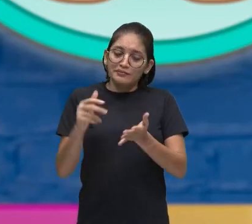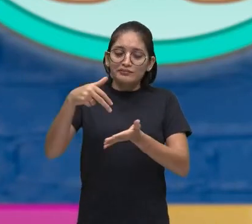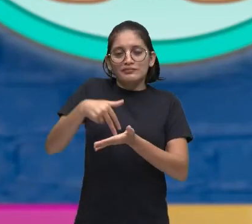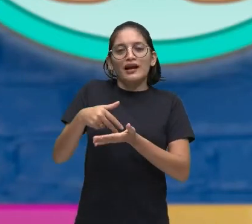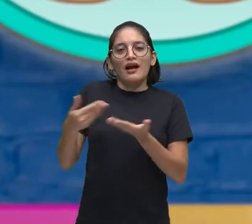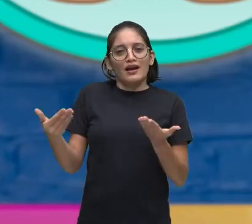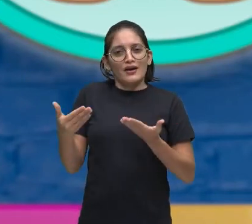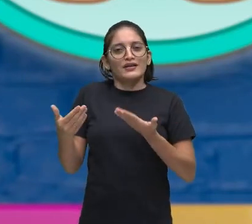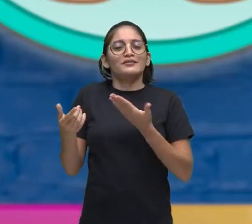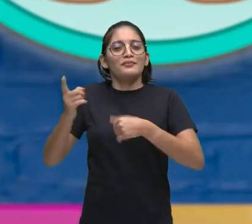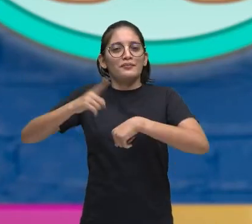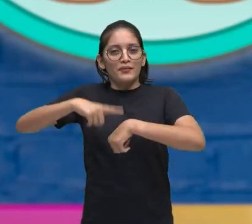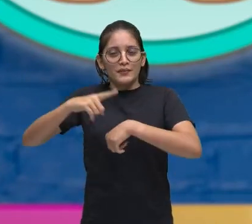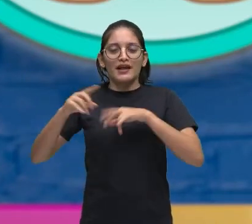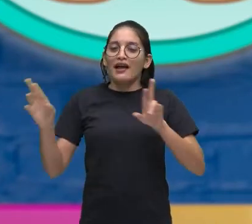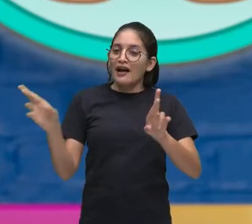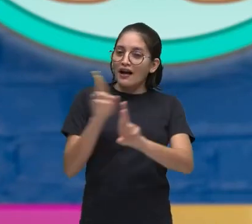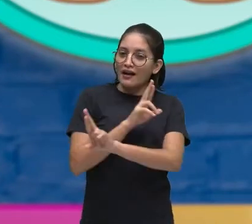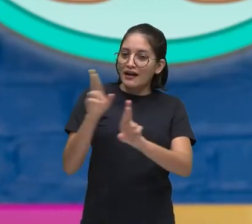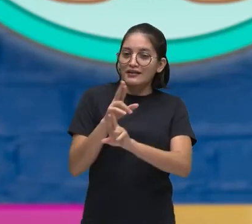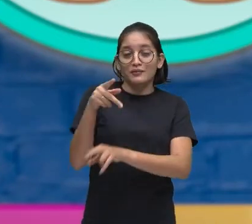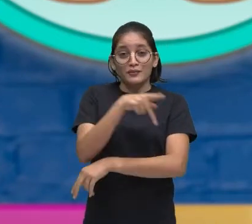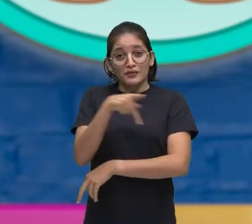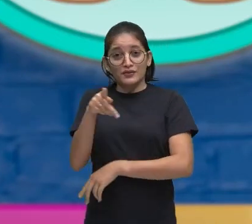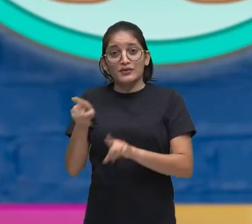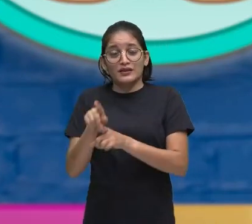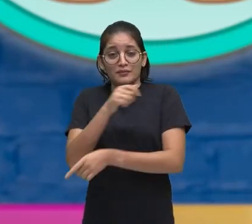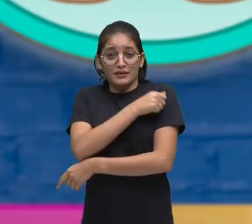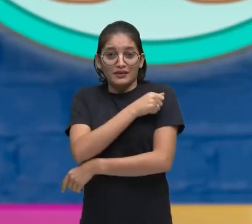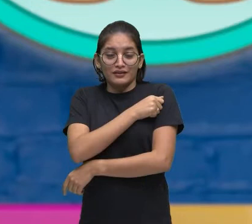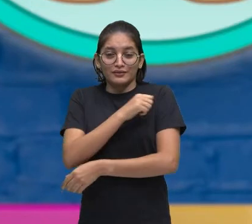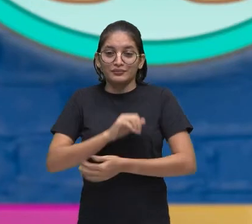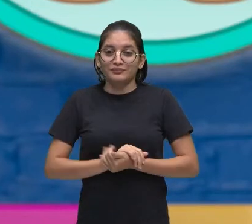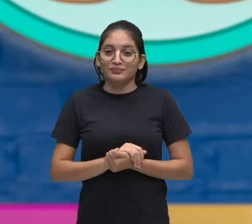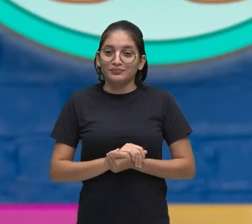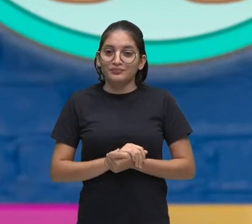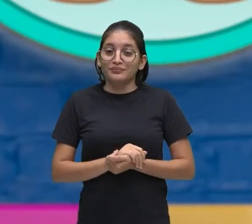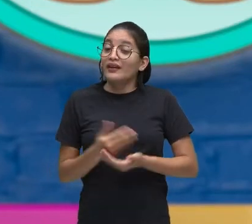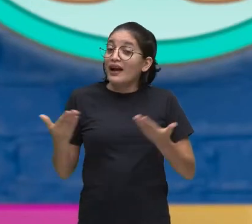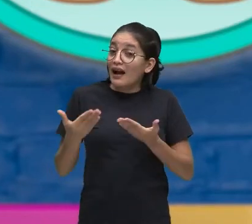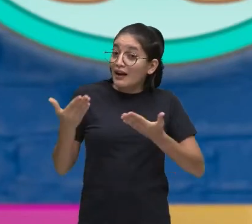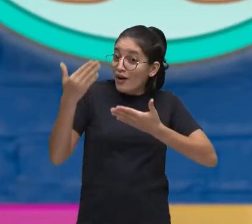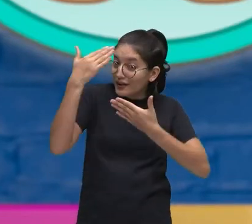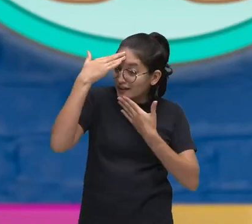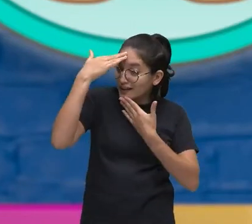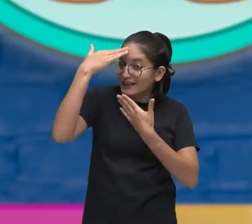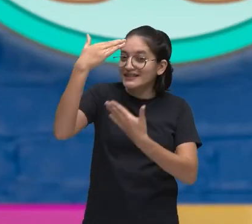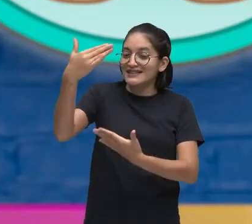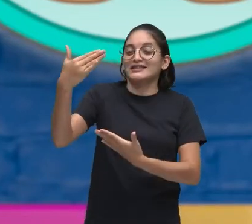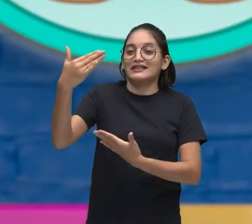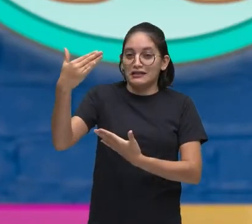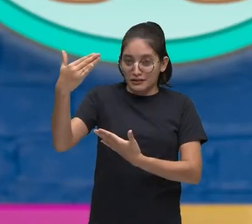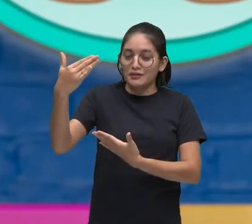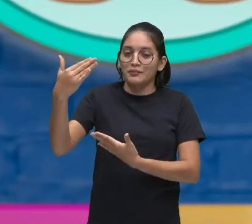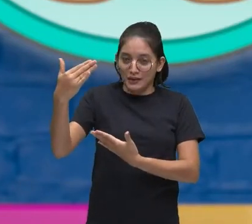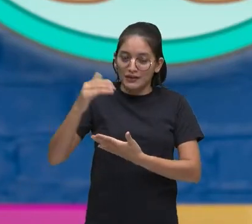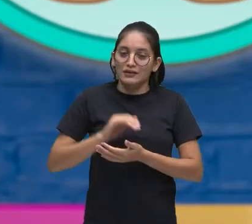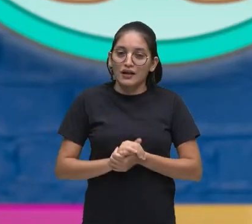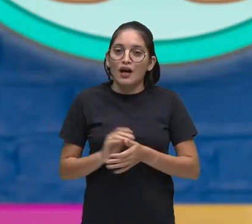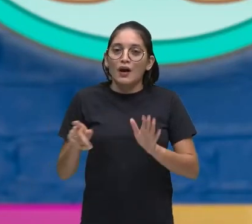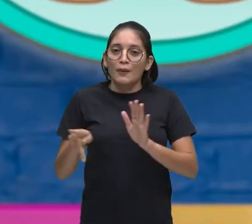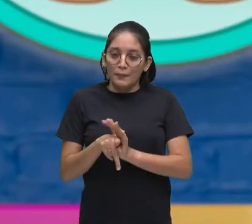nesse cenário entre a relação aluno e professor. E aqui eu quero deixar o meu agradecimento em nome do